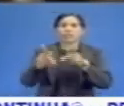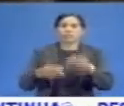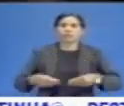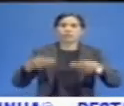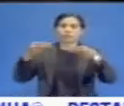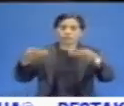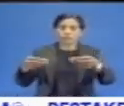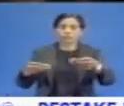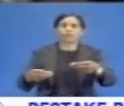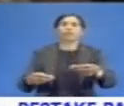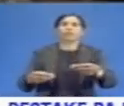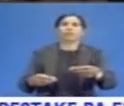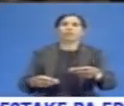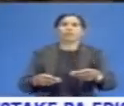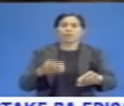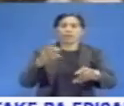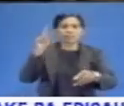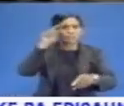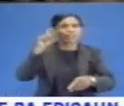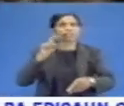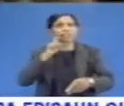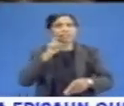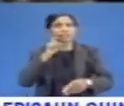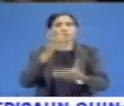felicitação aniversário ba Xanana Guzmão